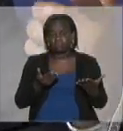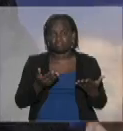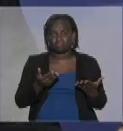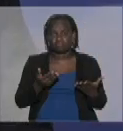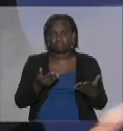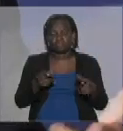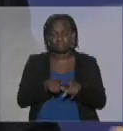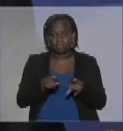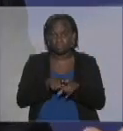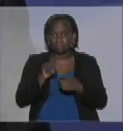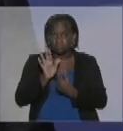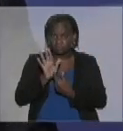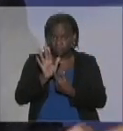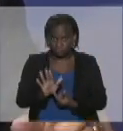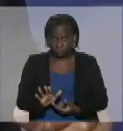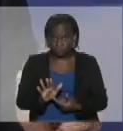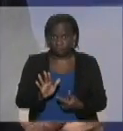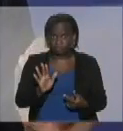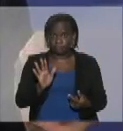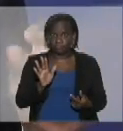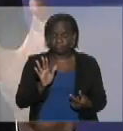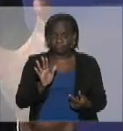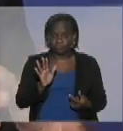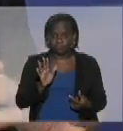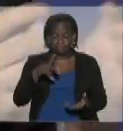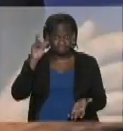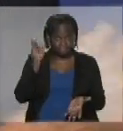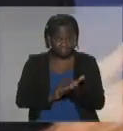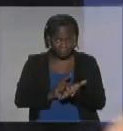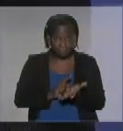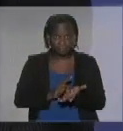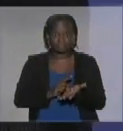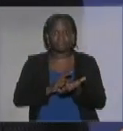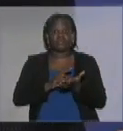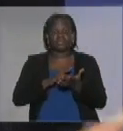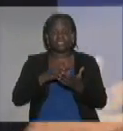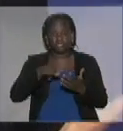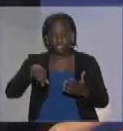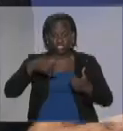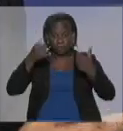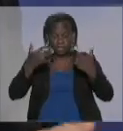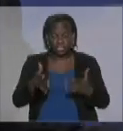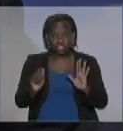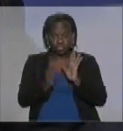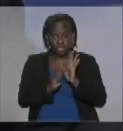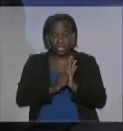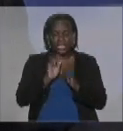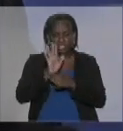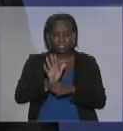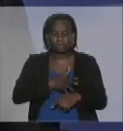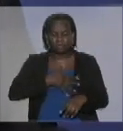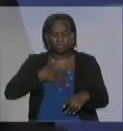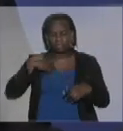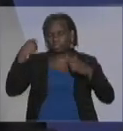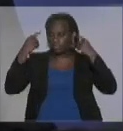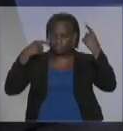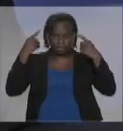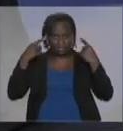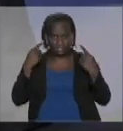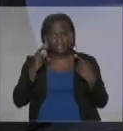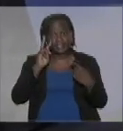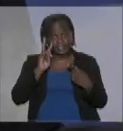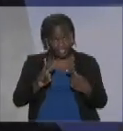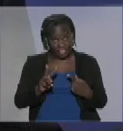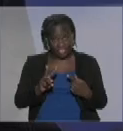se mostrar, né, de forma muito verdadeira. Quando nós dizemos que droga dá prazer, a